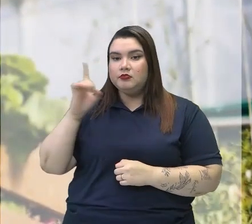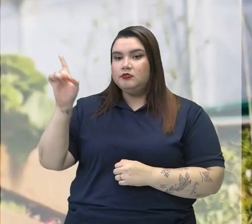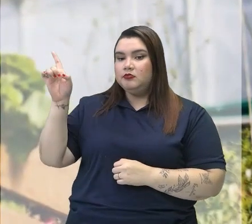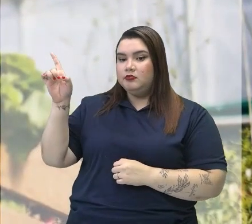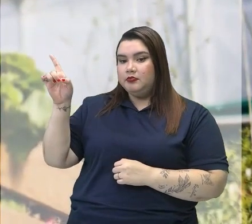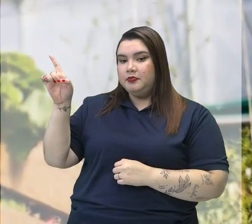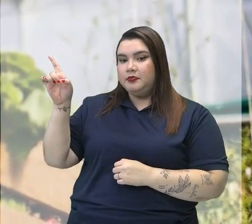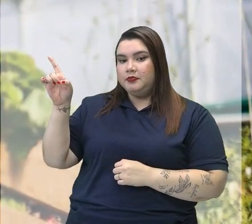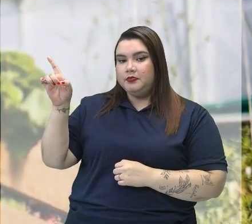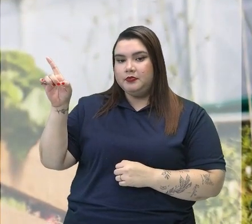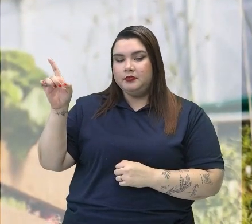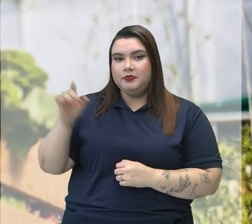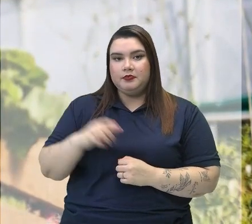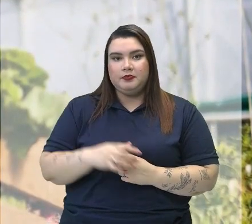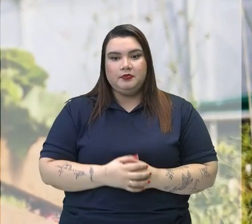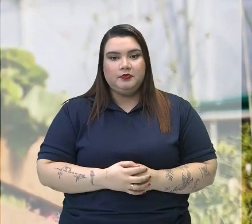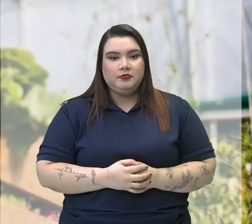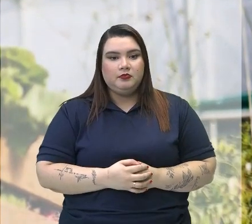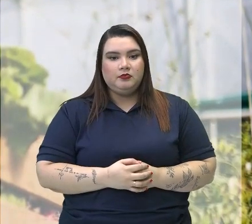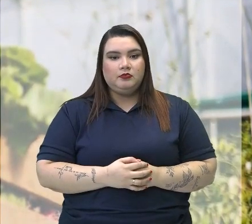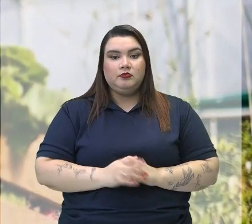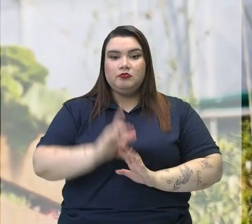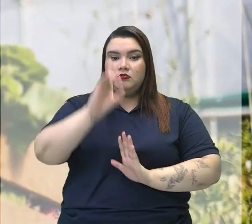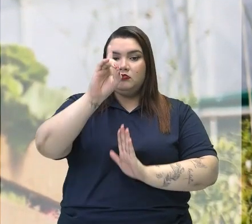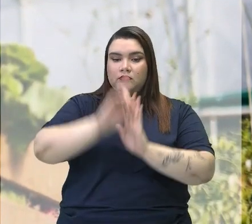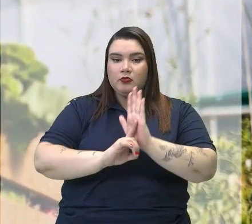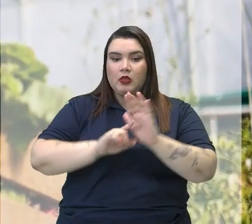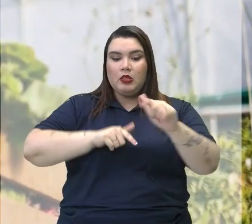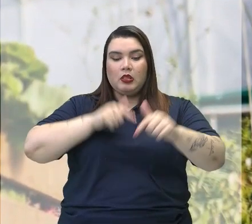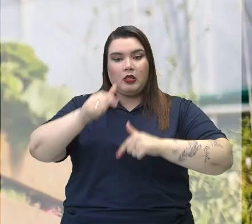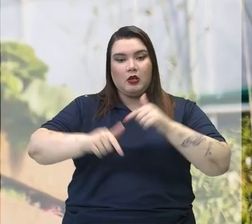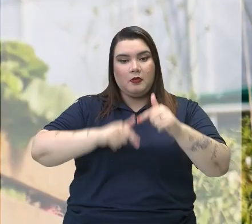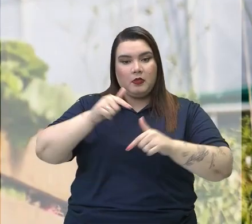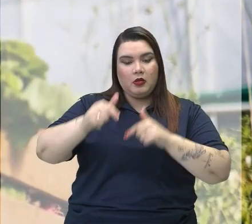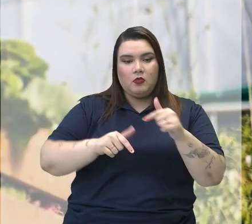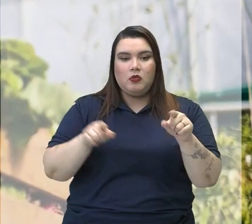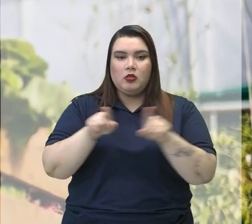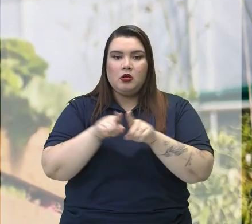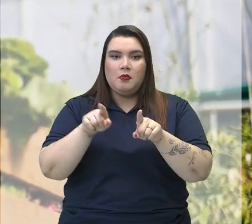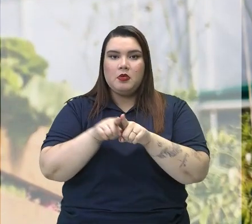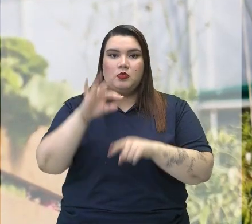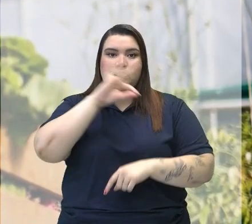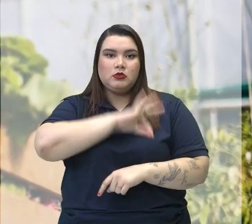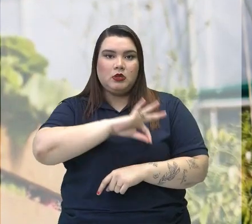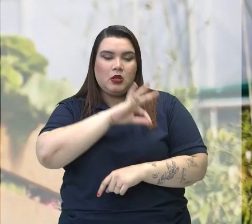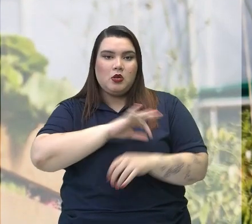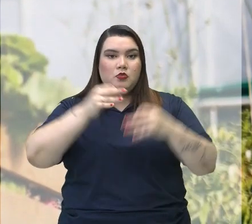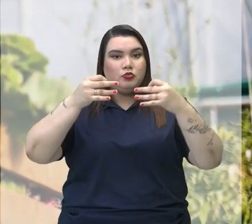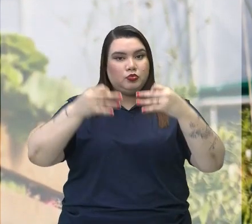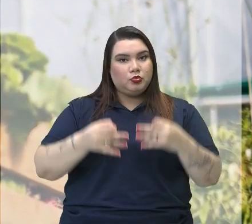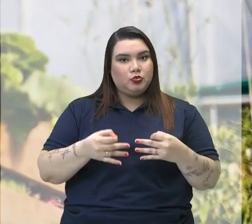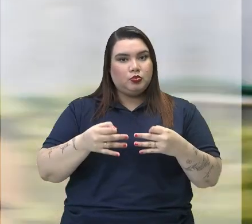Right to work and fair pay. Direito ao trabalho e à remuneração justa.